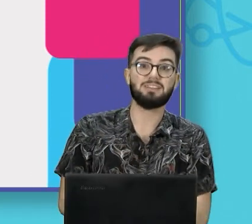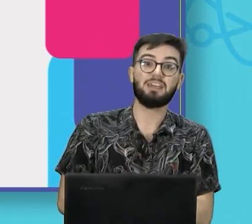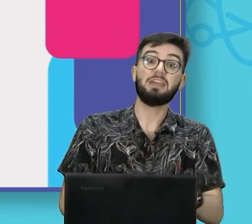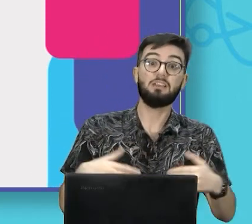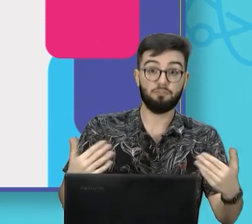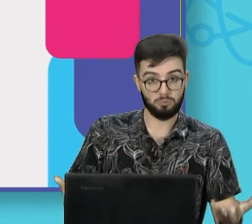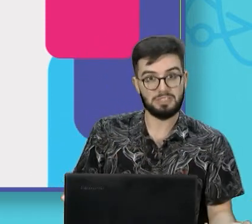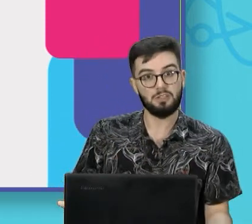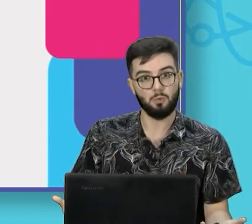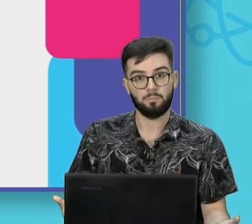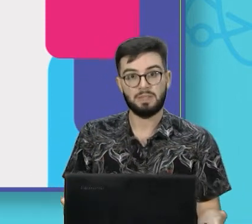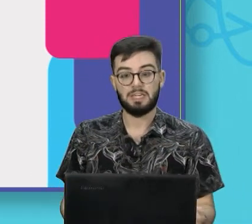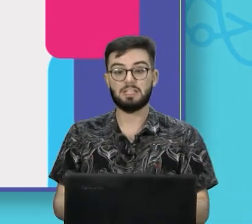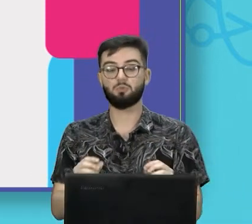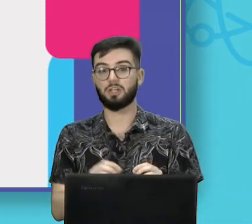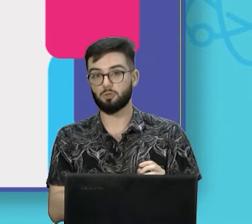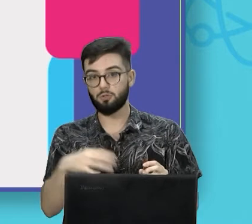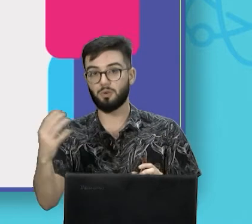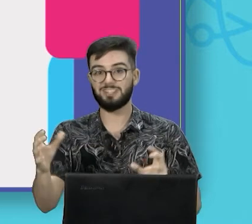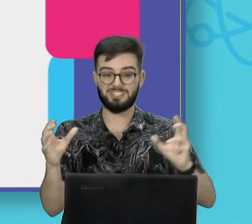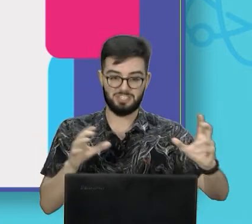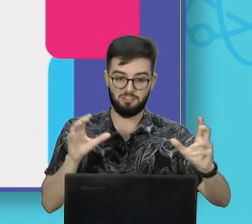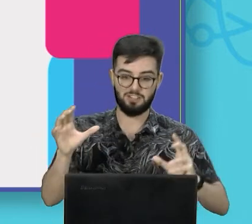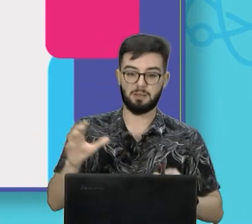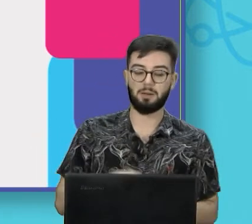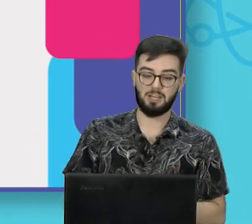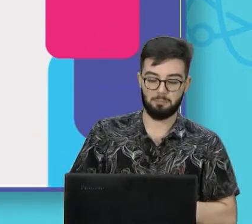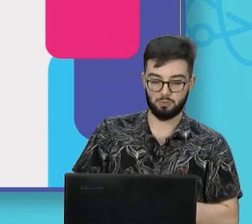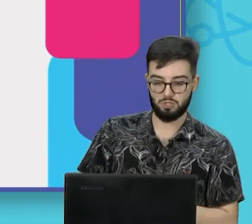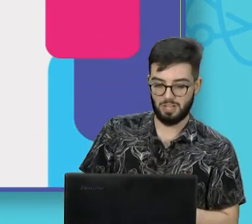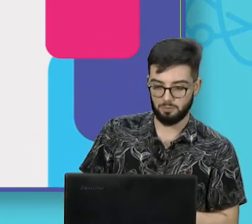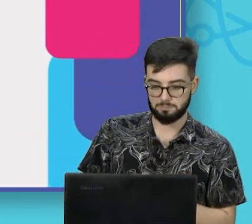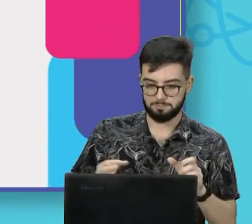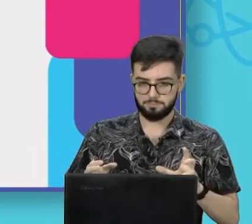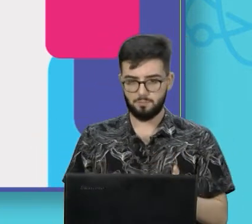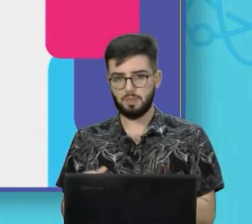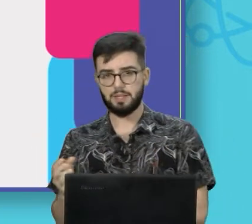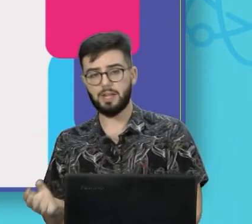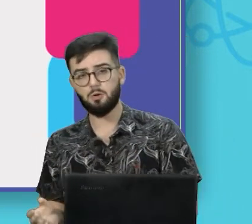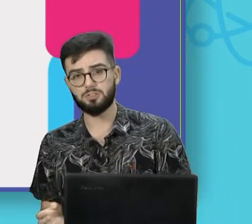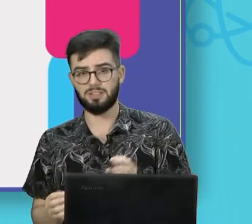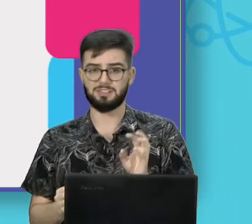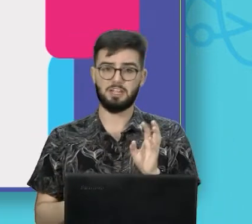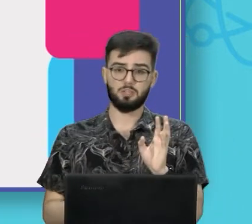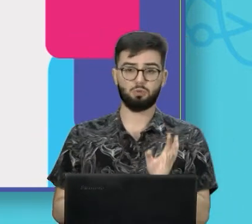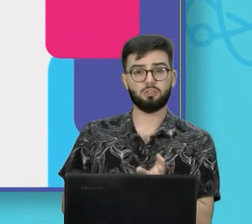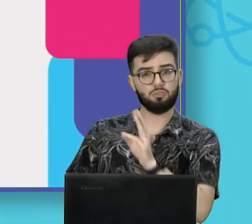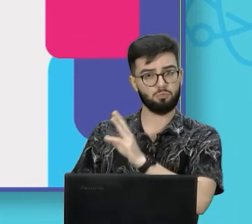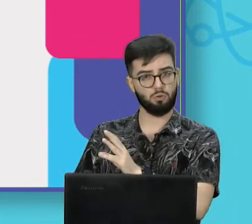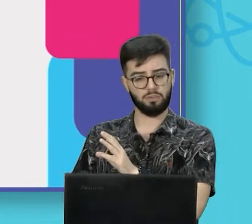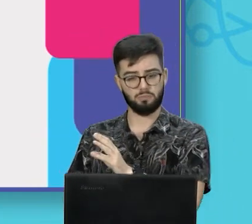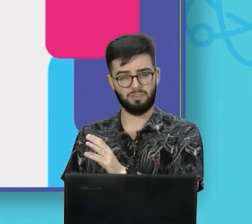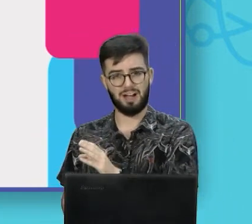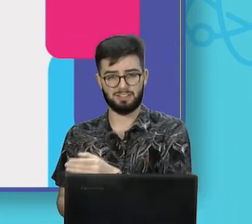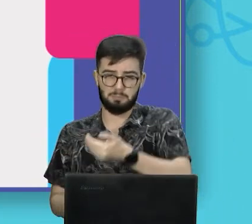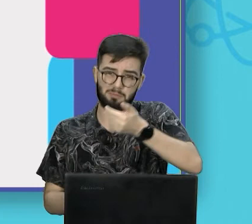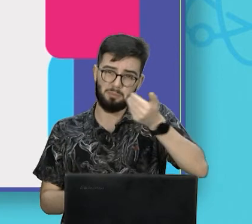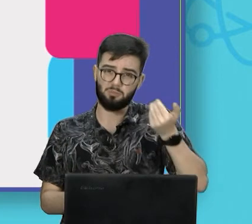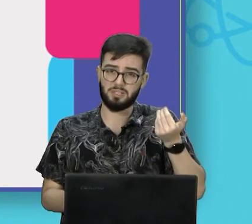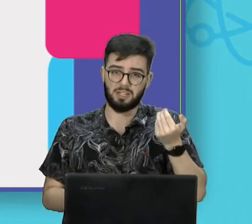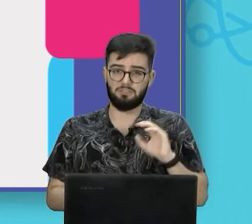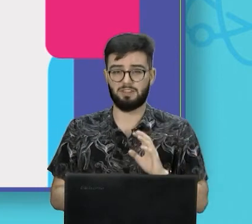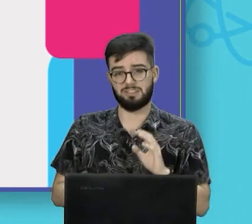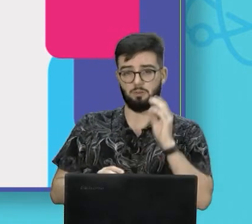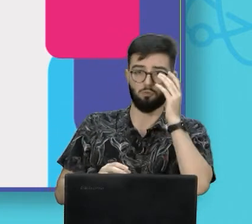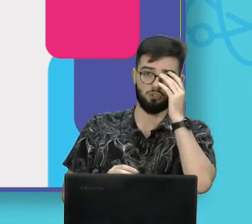mais ele foi um ditador e que durante oito anos esteve nesse aparelhamento do estado que acontece durante o segundo governo Vargas